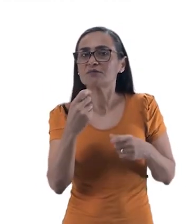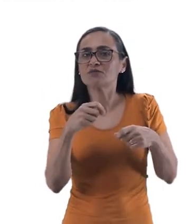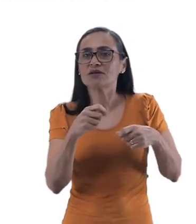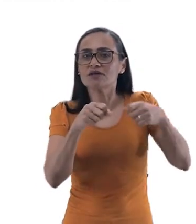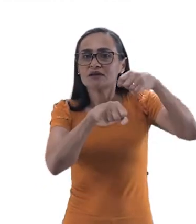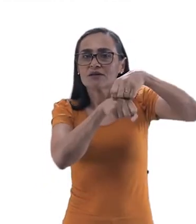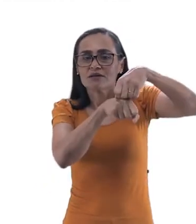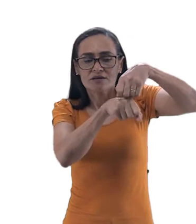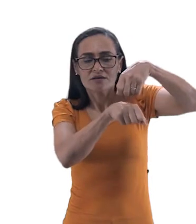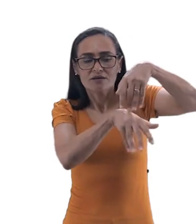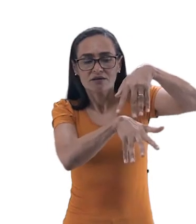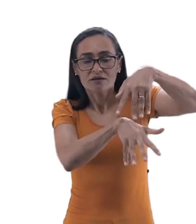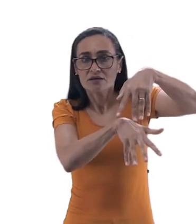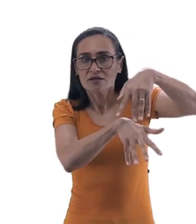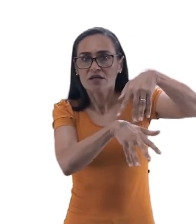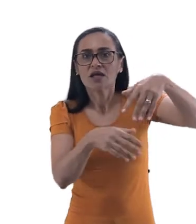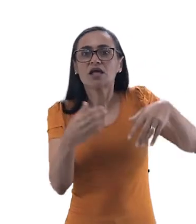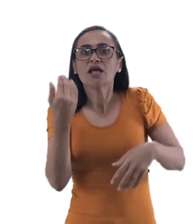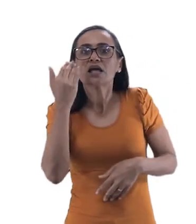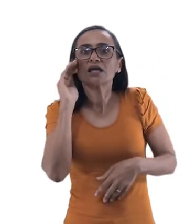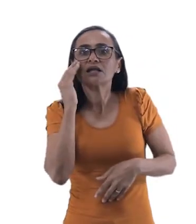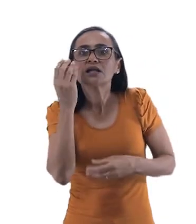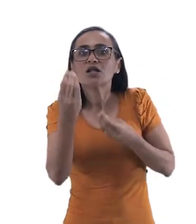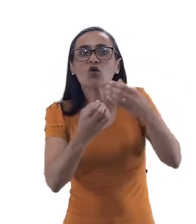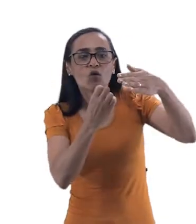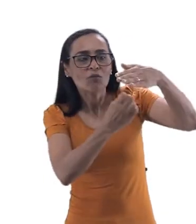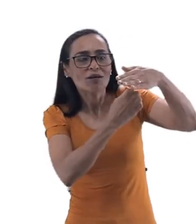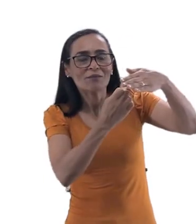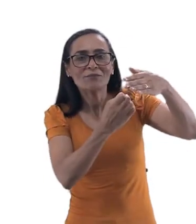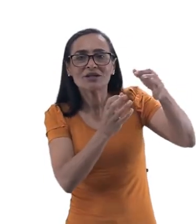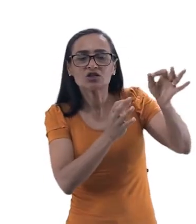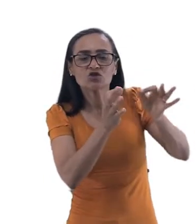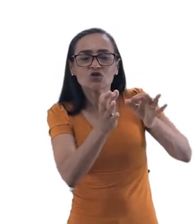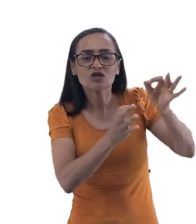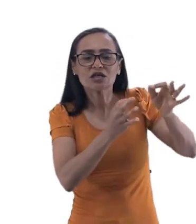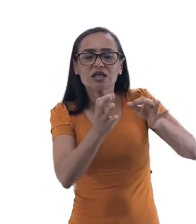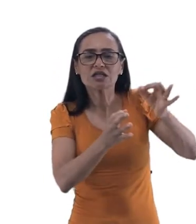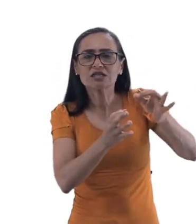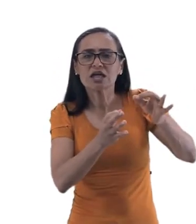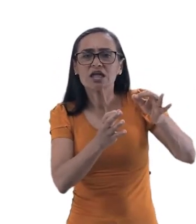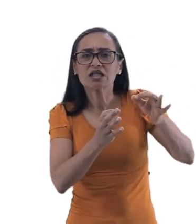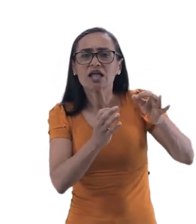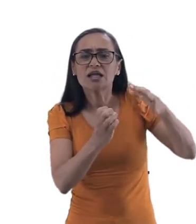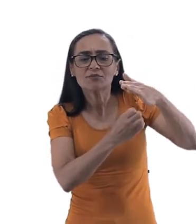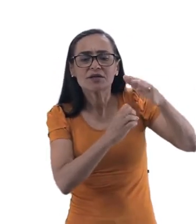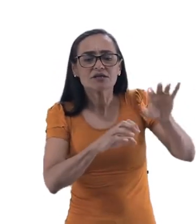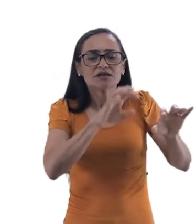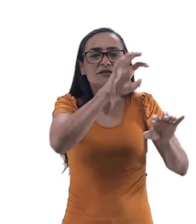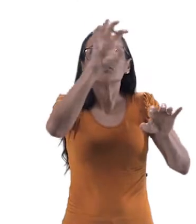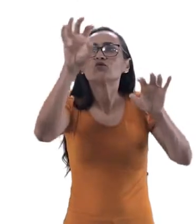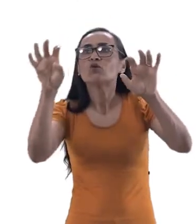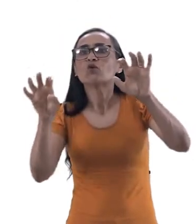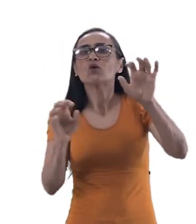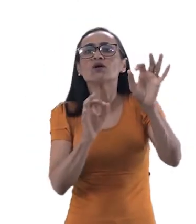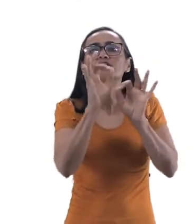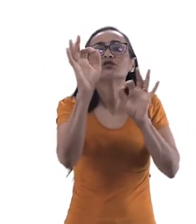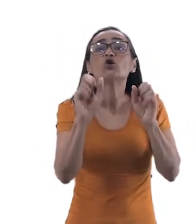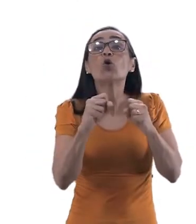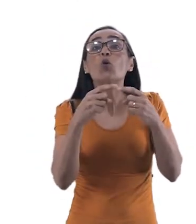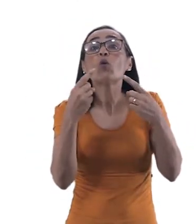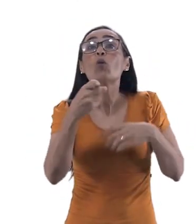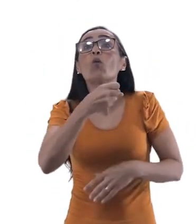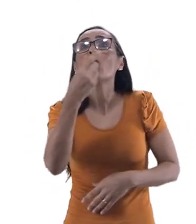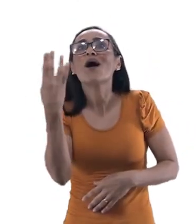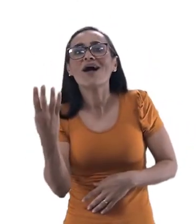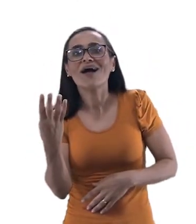o organograma da empresa, né? Entender como a empresa está organizada, quais são os setores que existem ali,